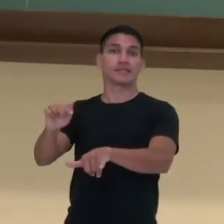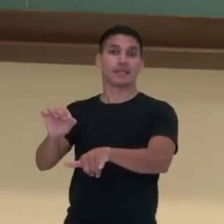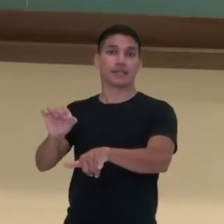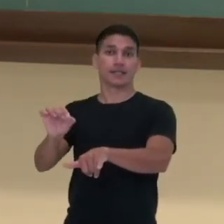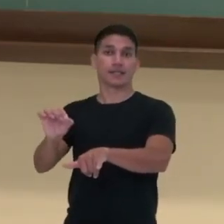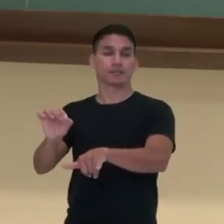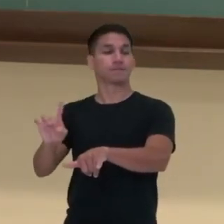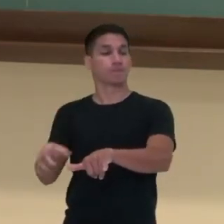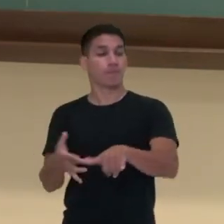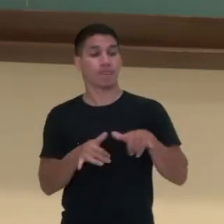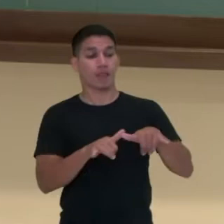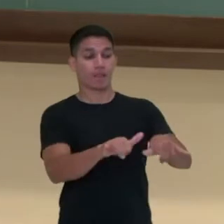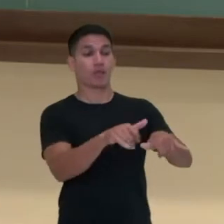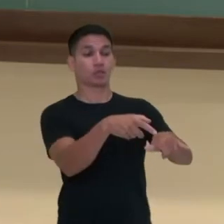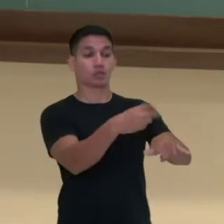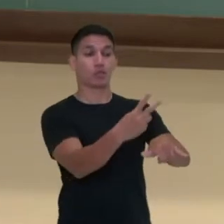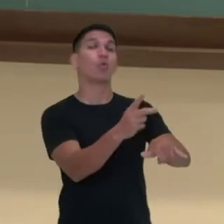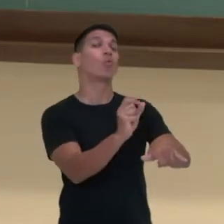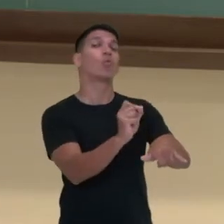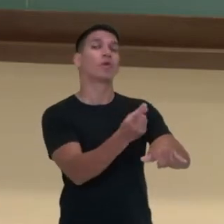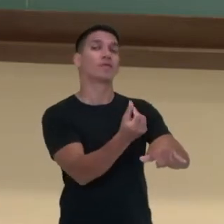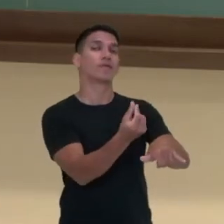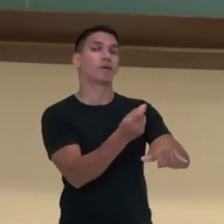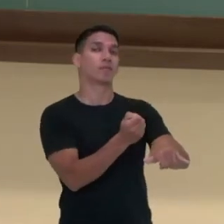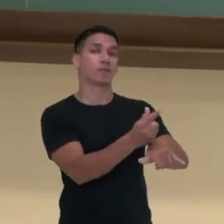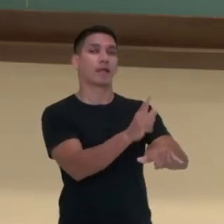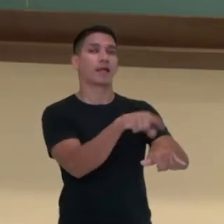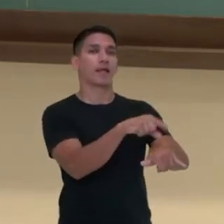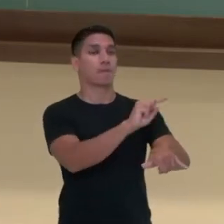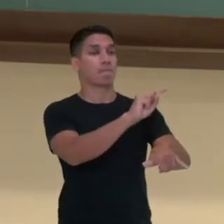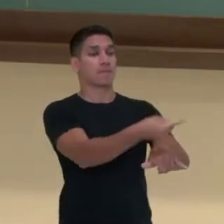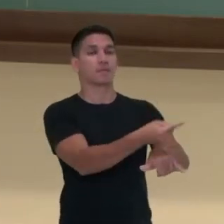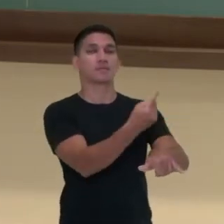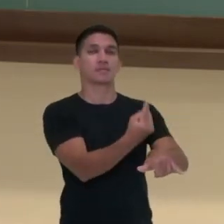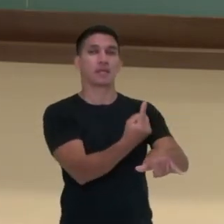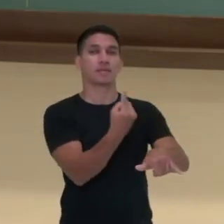895,70. Comprando no supermercado 2, eu gasto R$